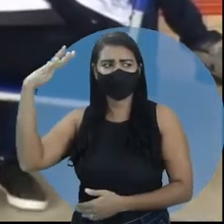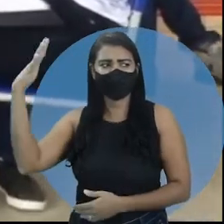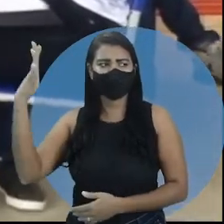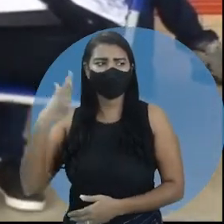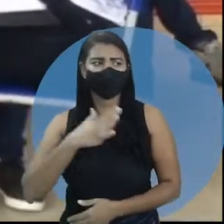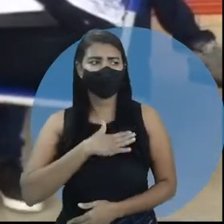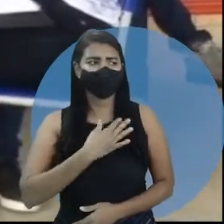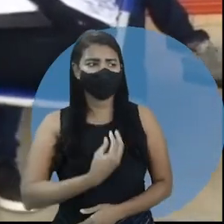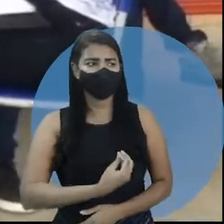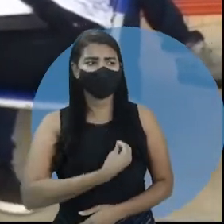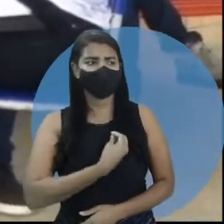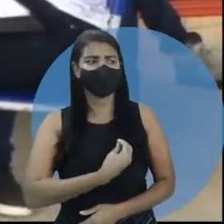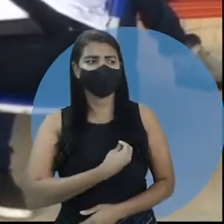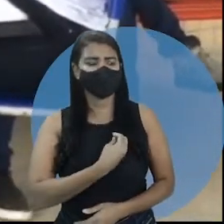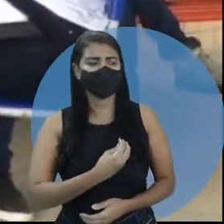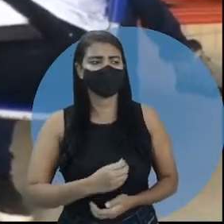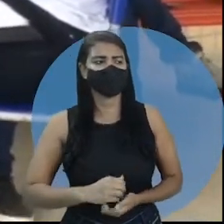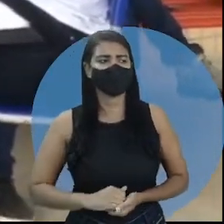ressuscita-me.